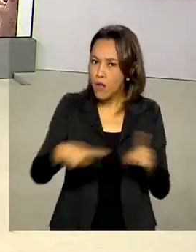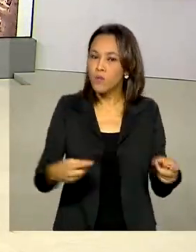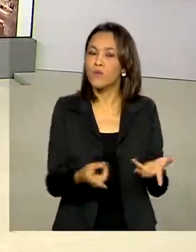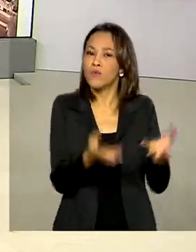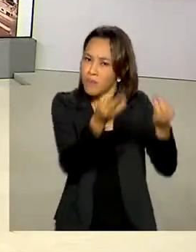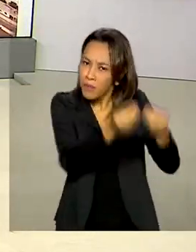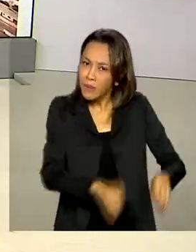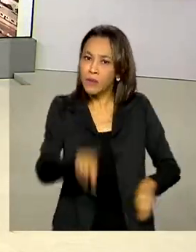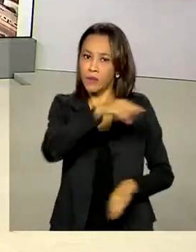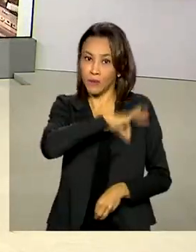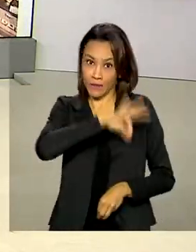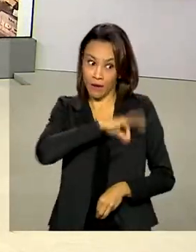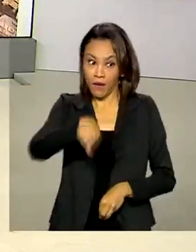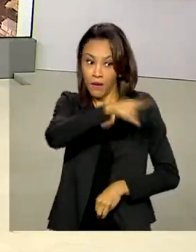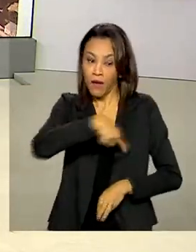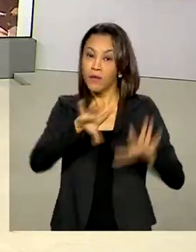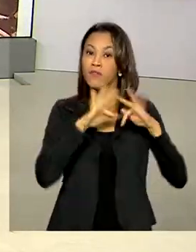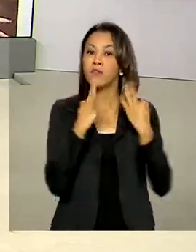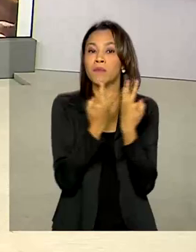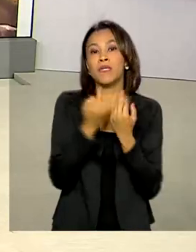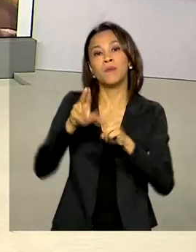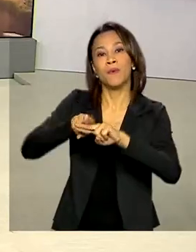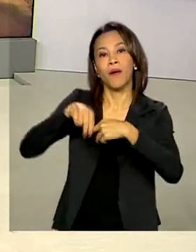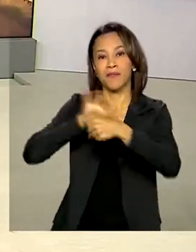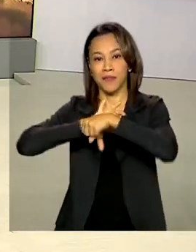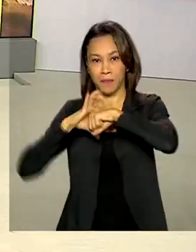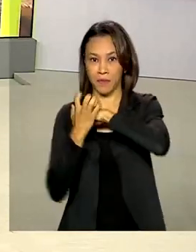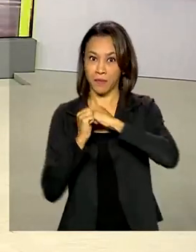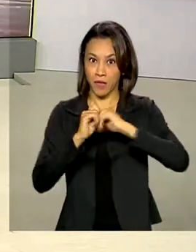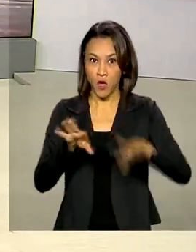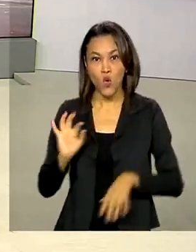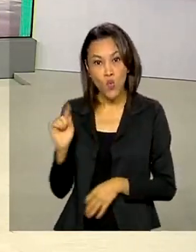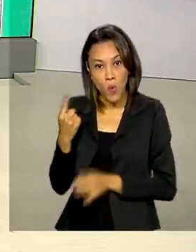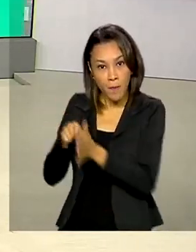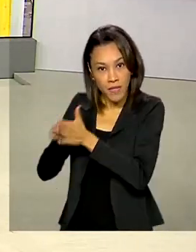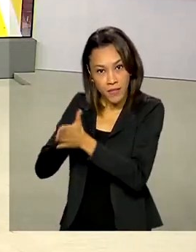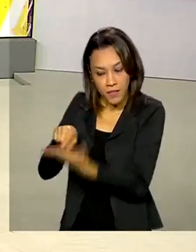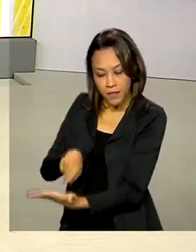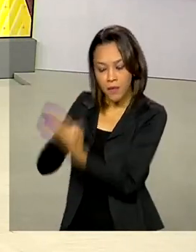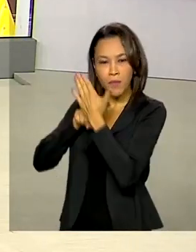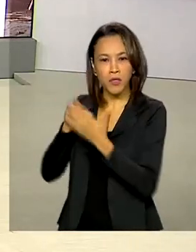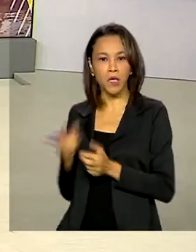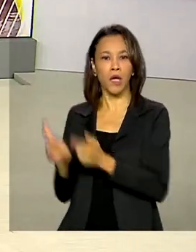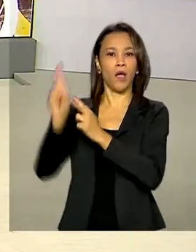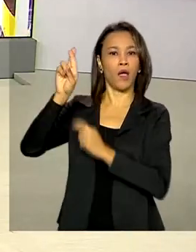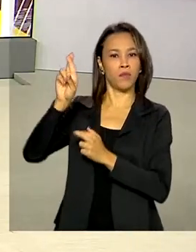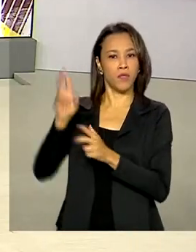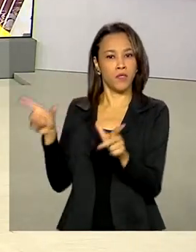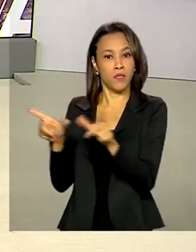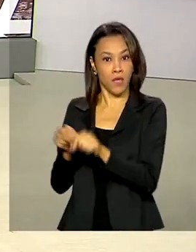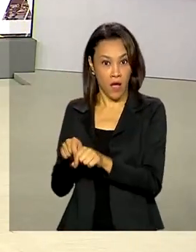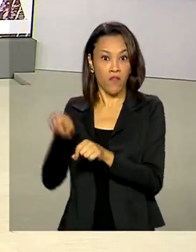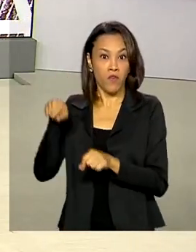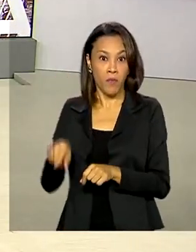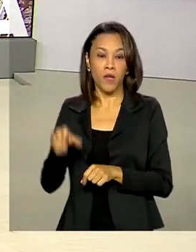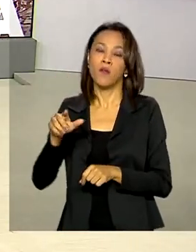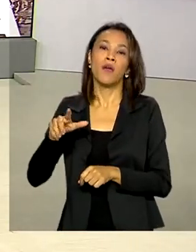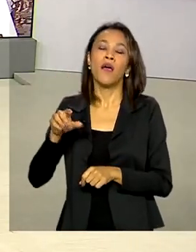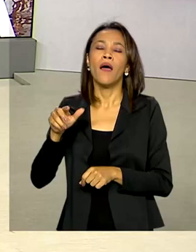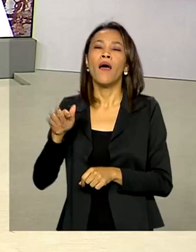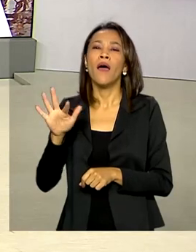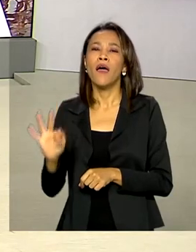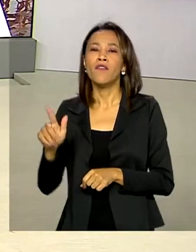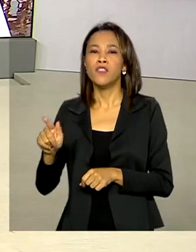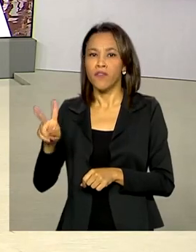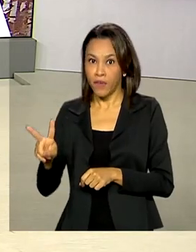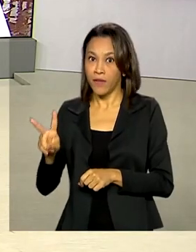brasileiras por conta da pandemia. Um desses estudos, realizado pela Fundação Getúlio Vargas, com dados do IBGE, concluiu que